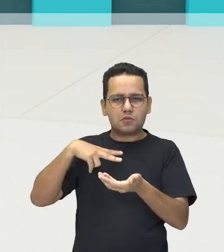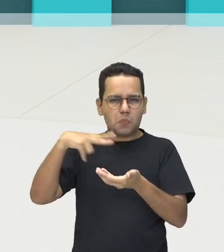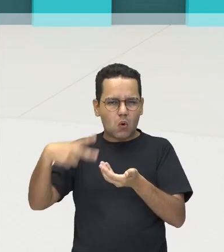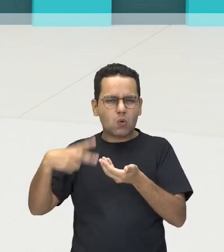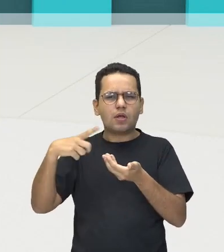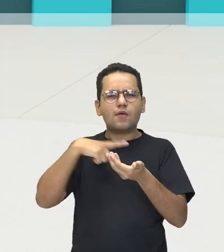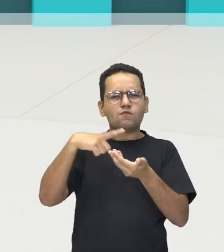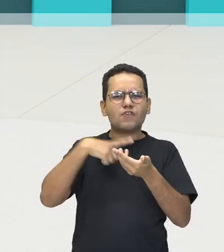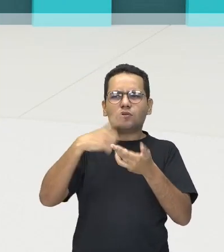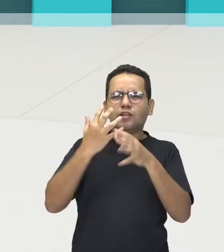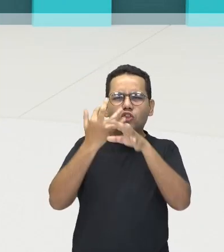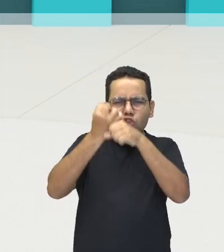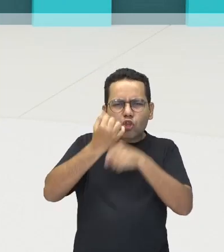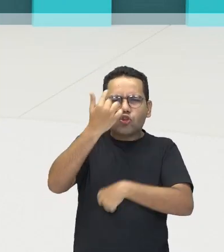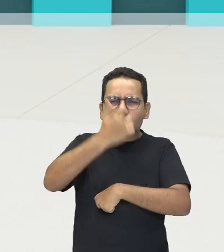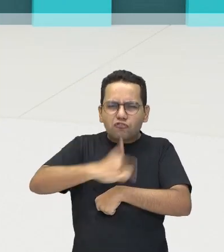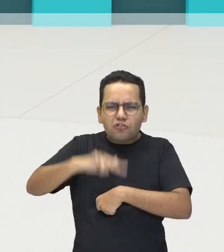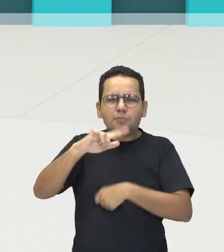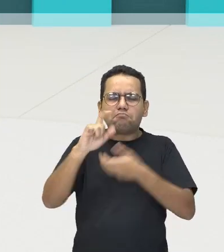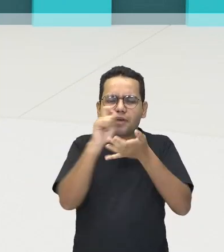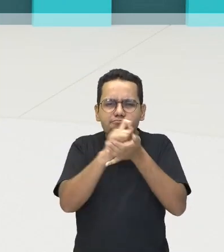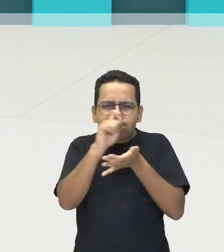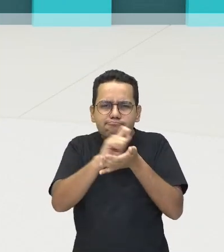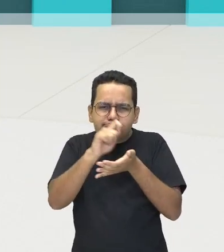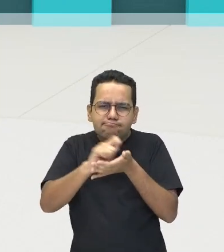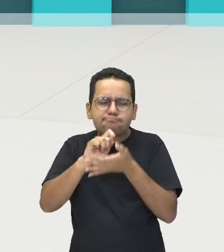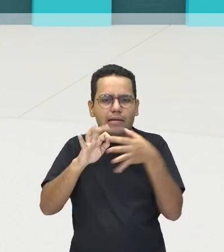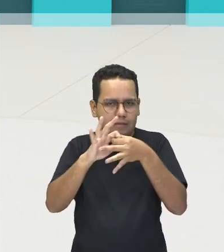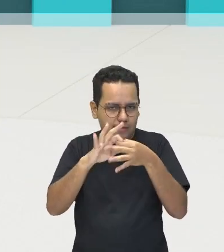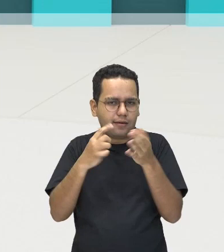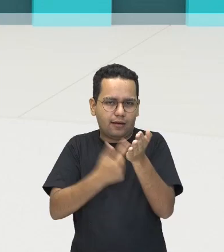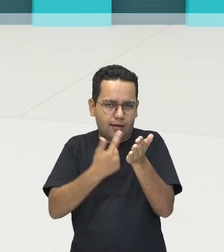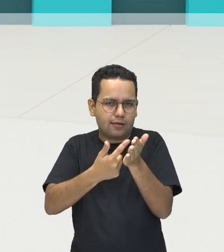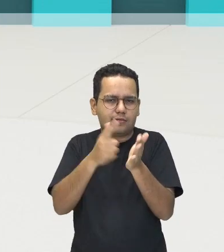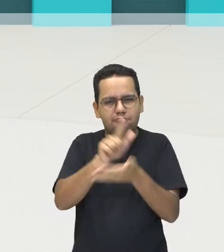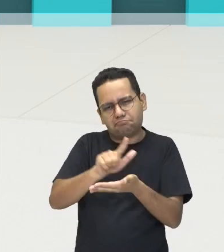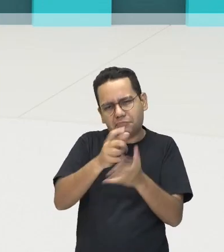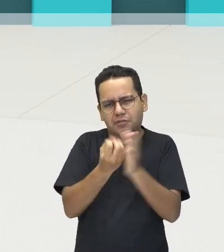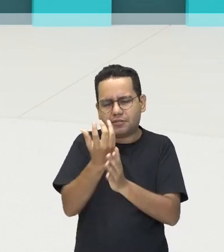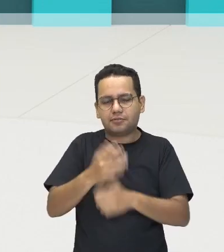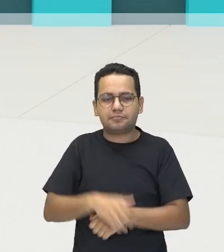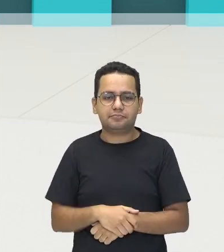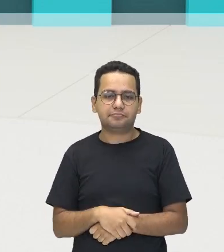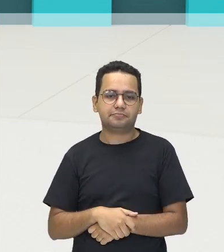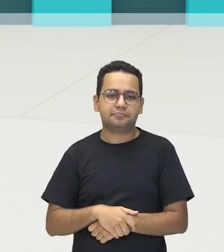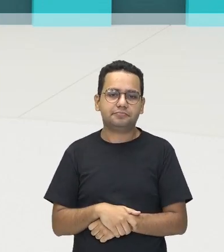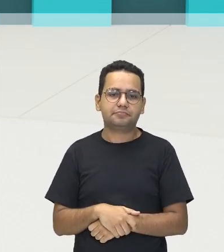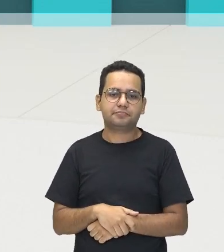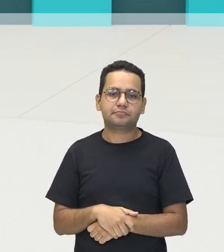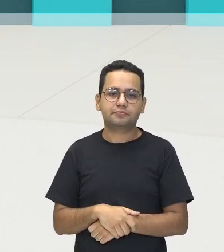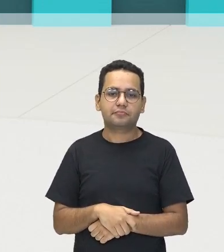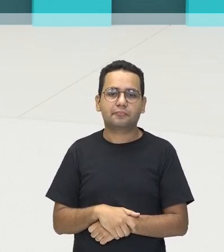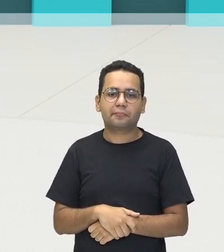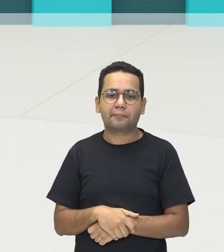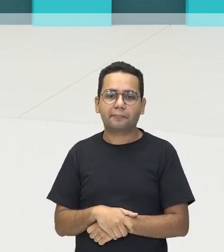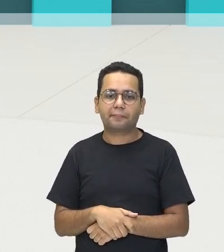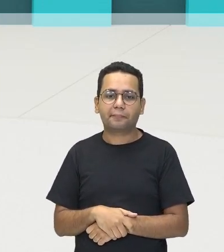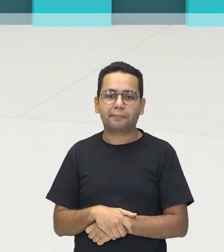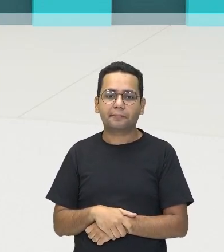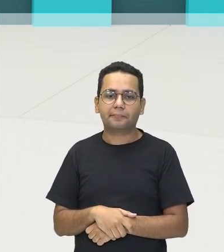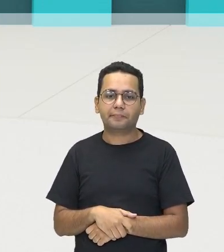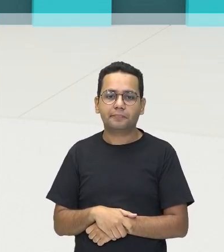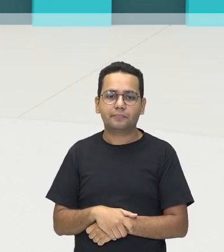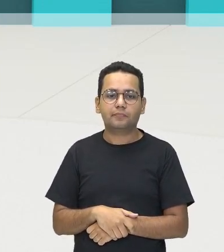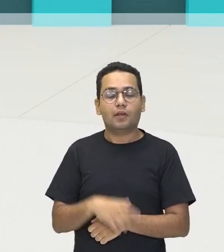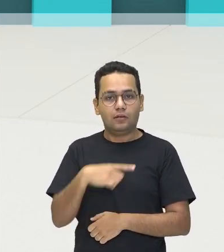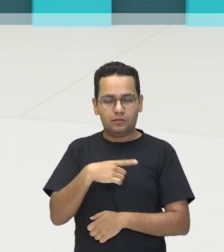justamente para colocar nas suas obras, beleza? Nós vamos ter aí o uso dos gêneros literários épico, dramático e lírico. Por isso que